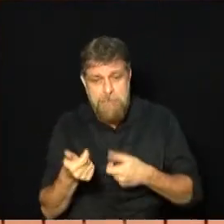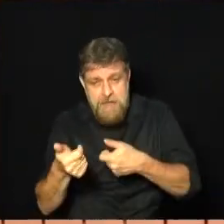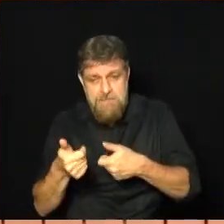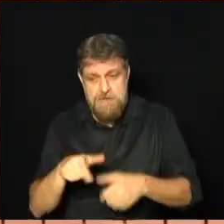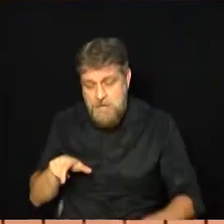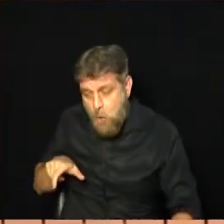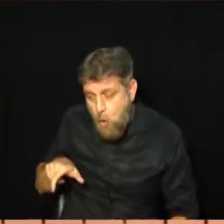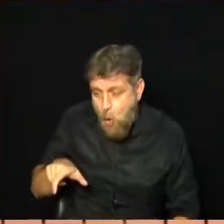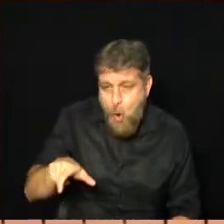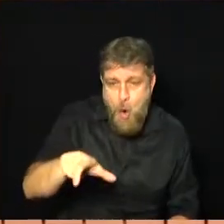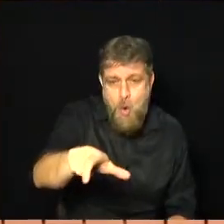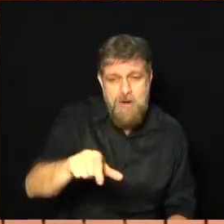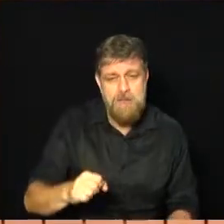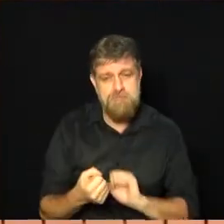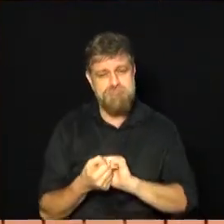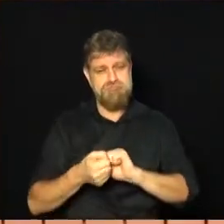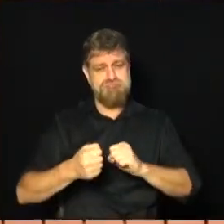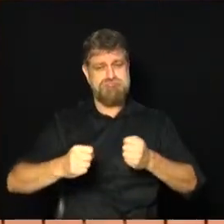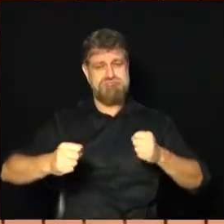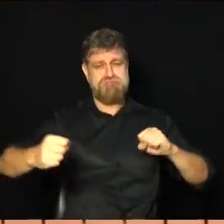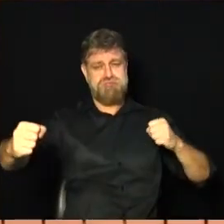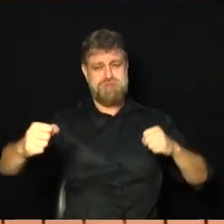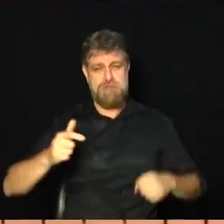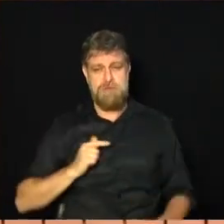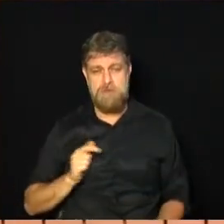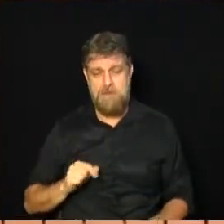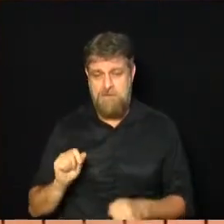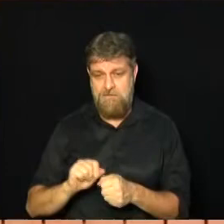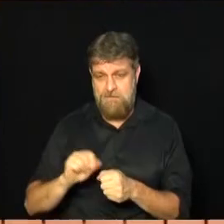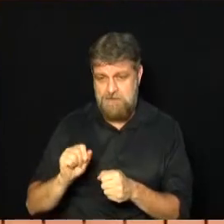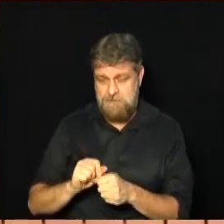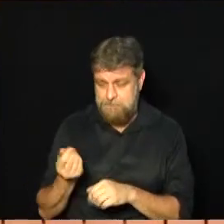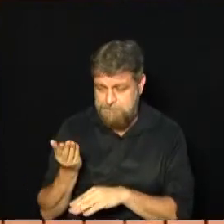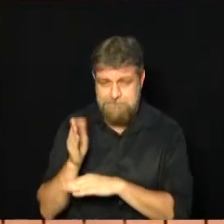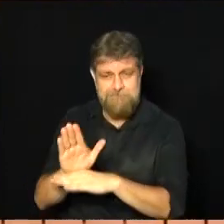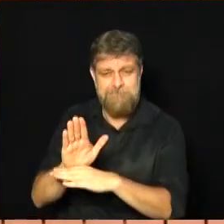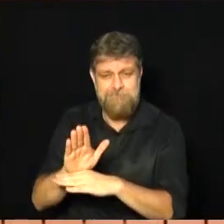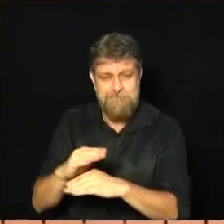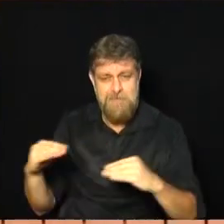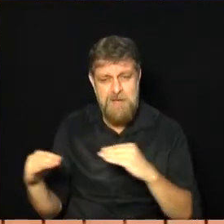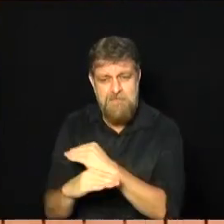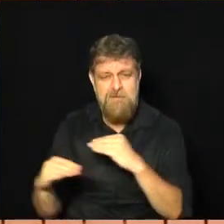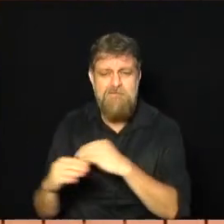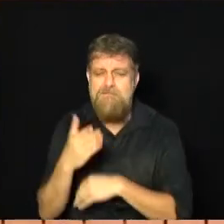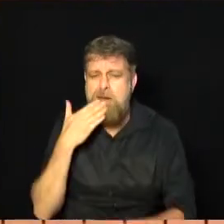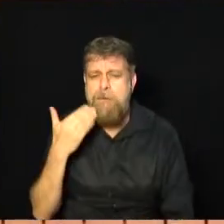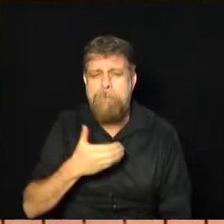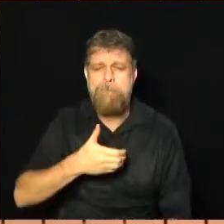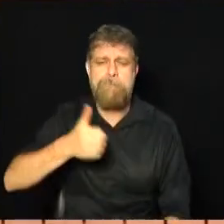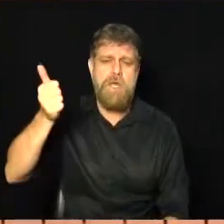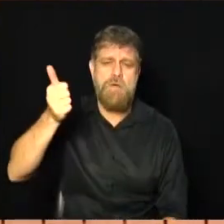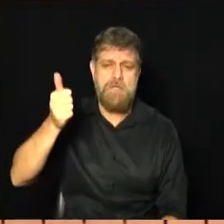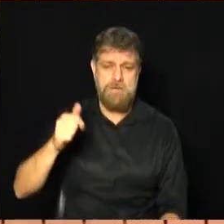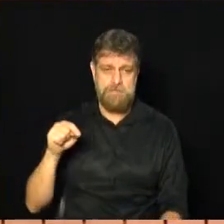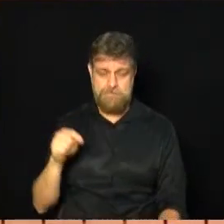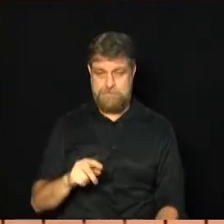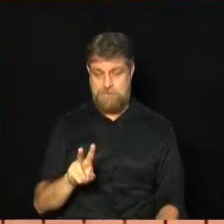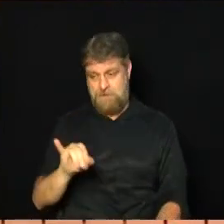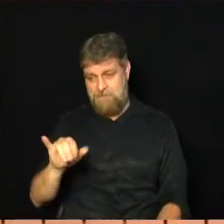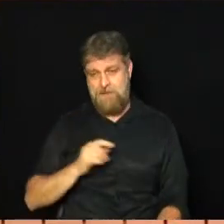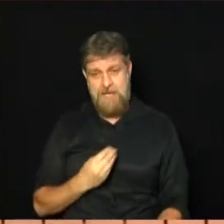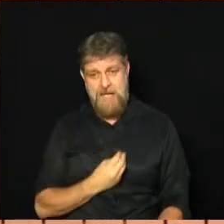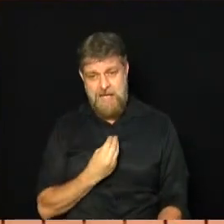corredor como esse, gigantesco, que vai trazer uma grande melhoria na mobilidade das pessoas, ele vai afetar a